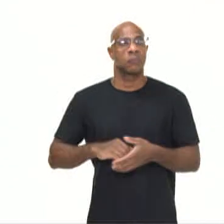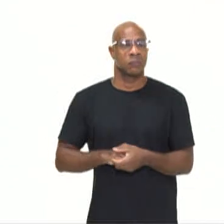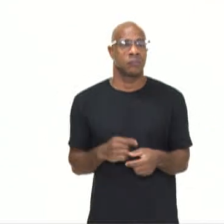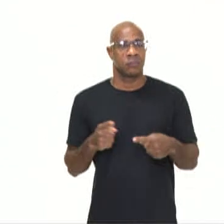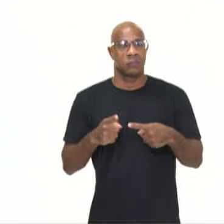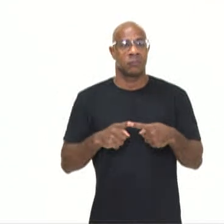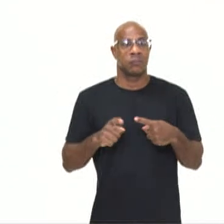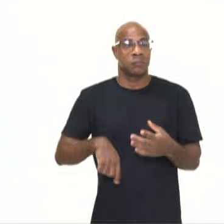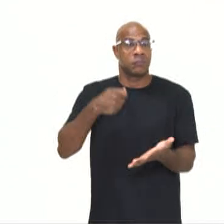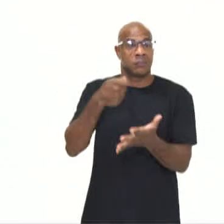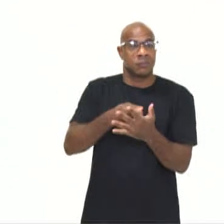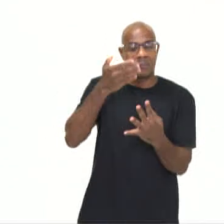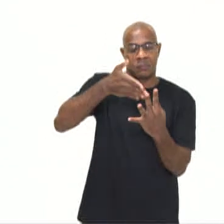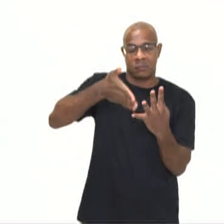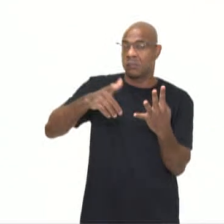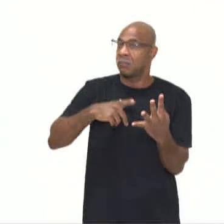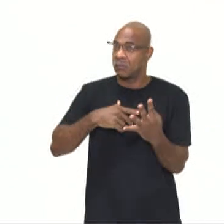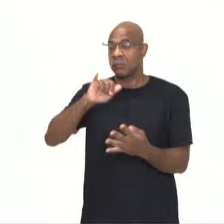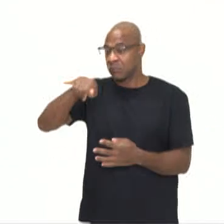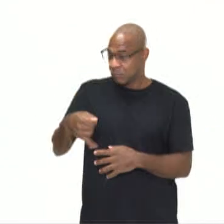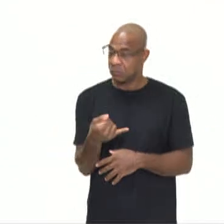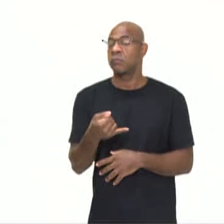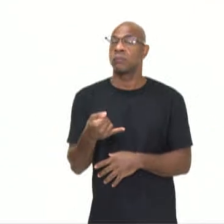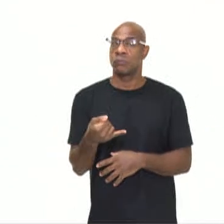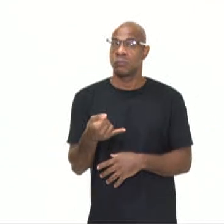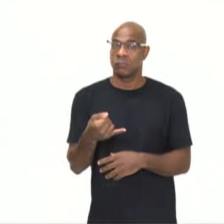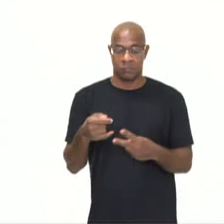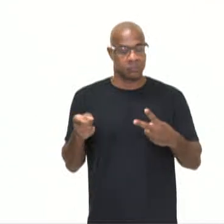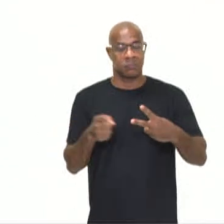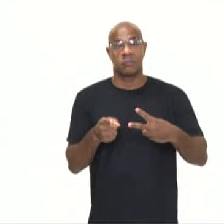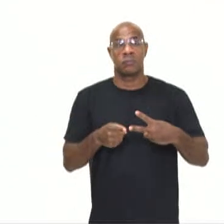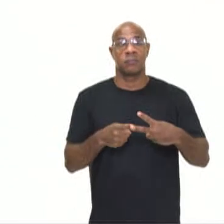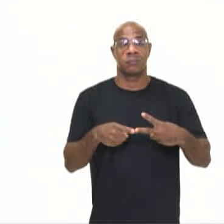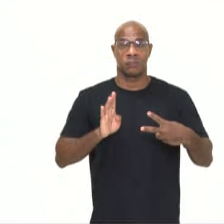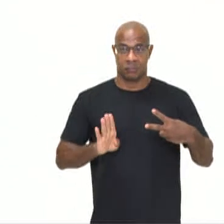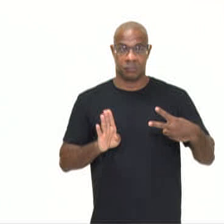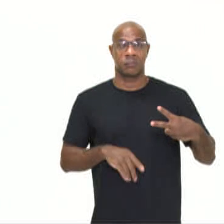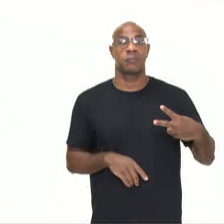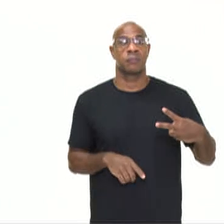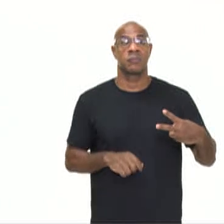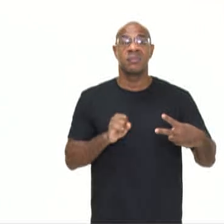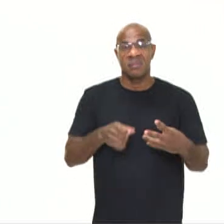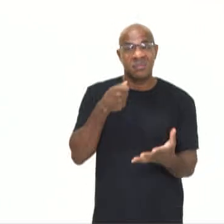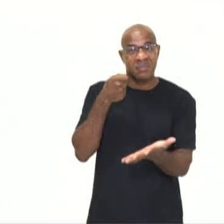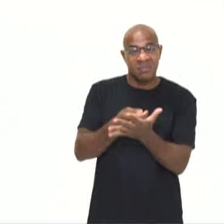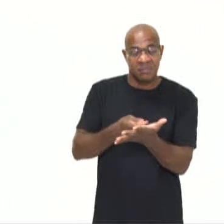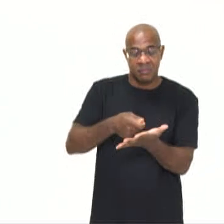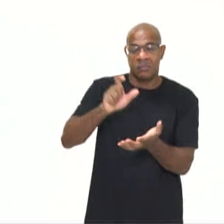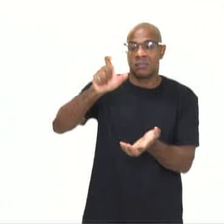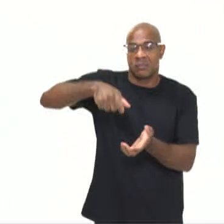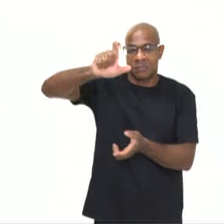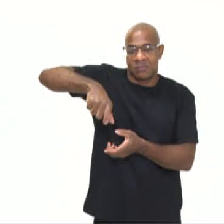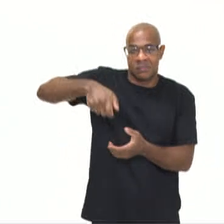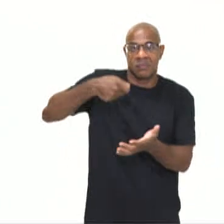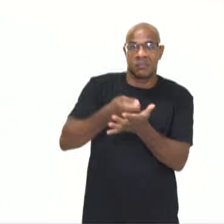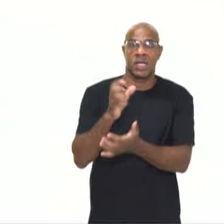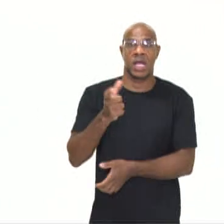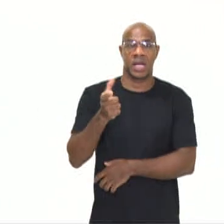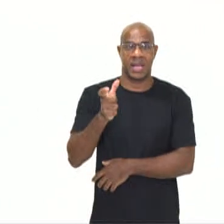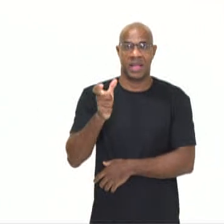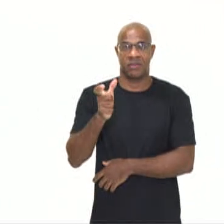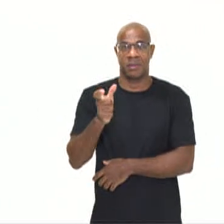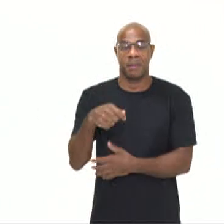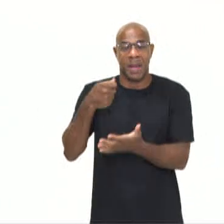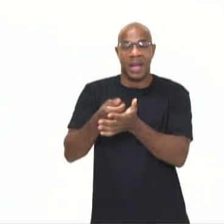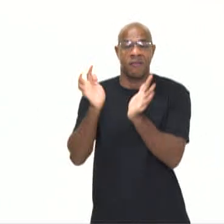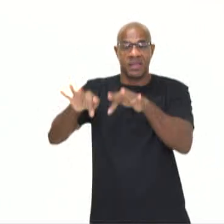compras a prazo normalmente têm juros. Será que isso está correto? B. Se comprarmos no cartão de crédito pagando no